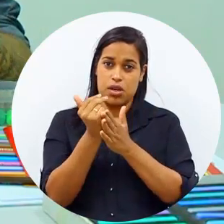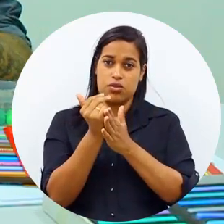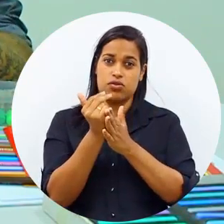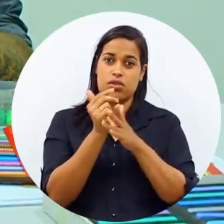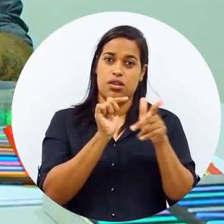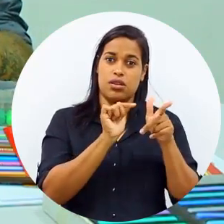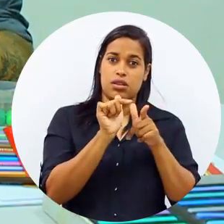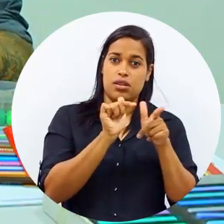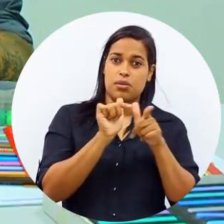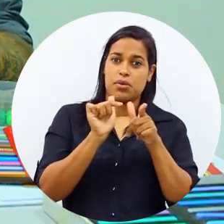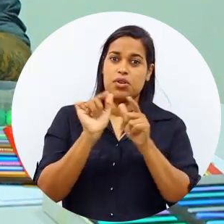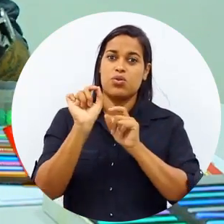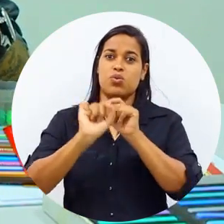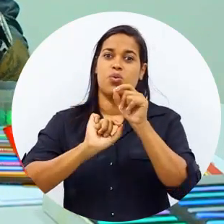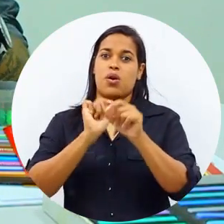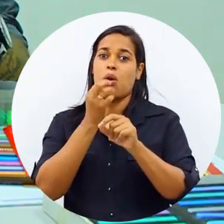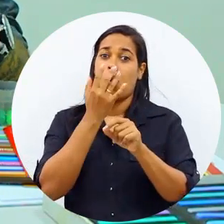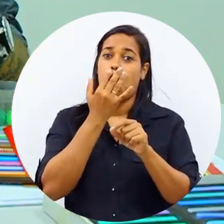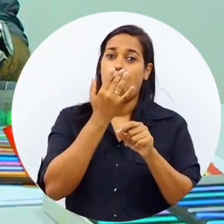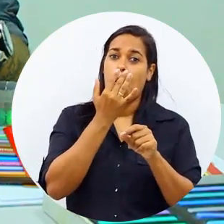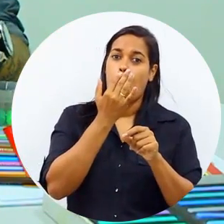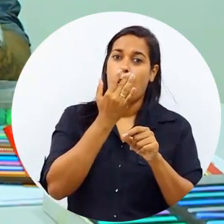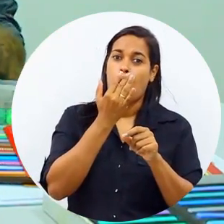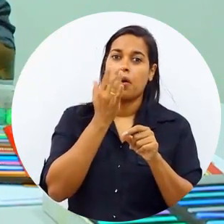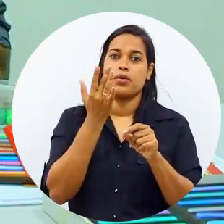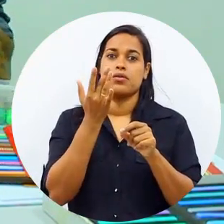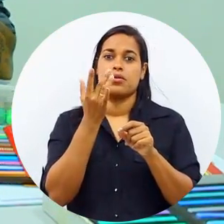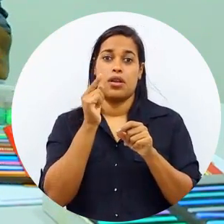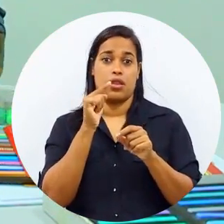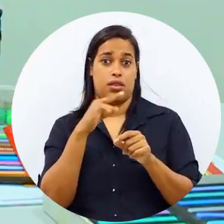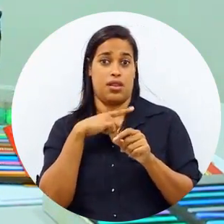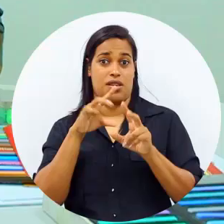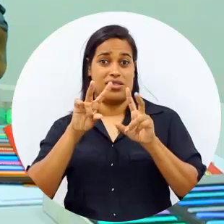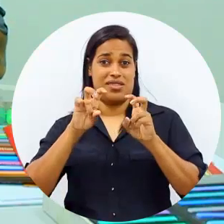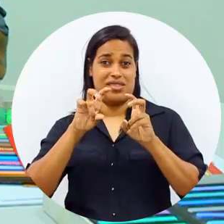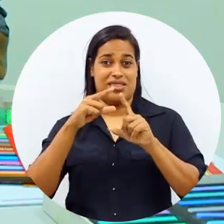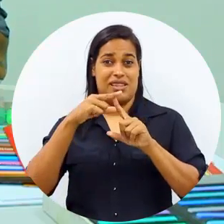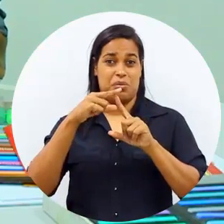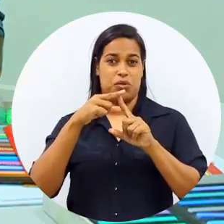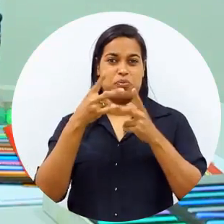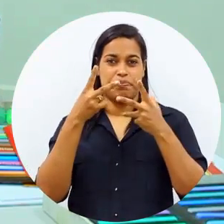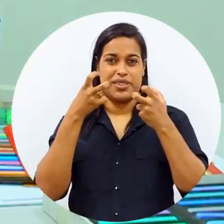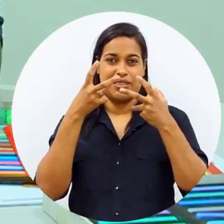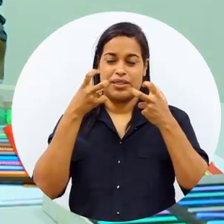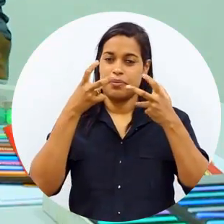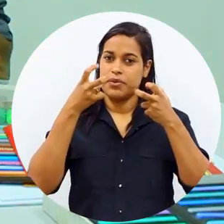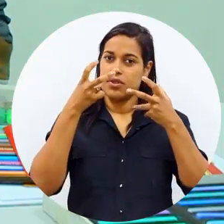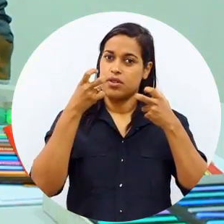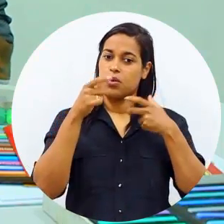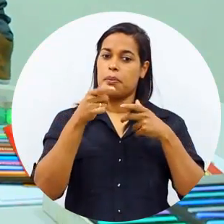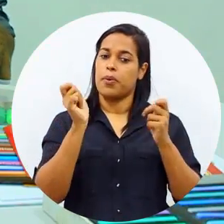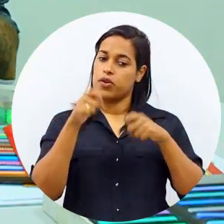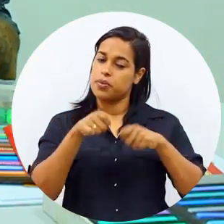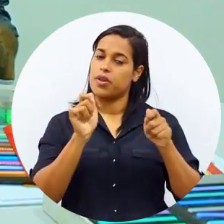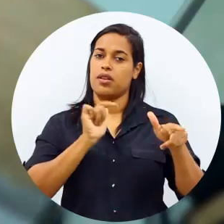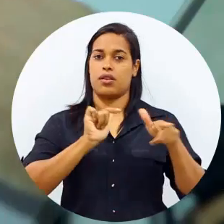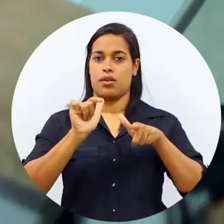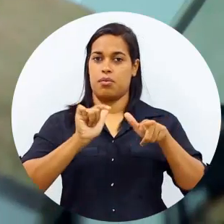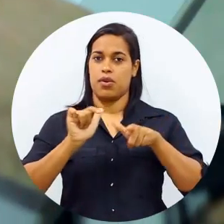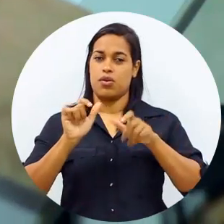imagem, trabalhando o contraste em cima do tom, nos dá esse tipo de percepção, este tipo de possibilidade de